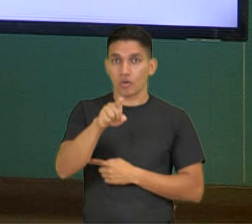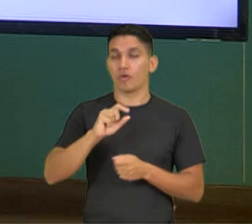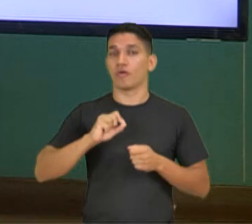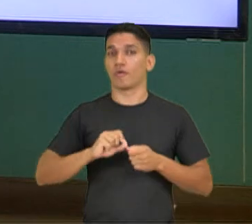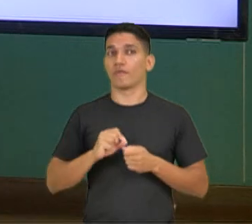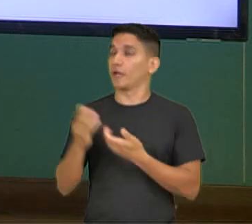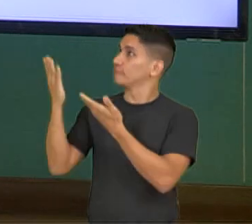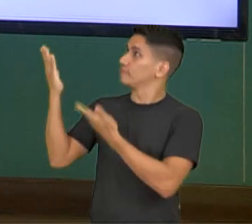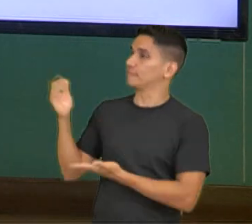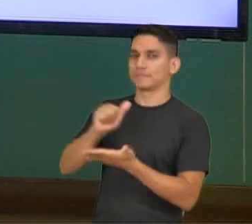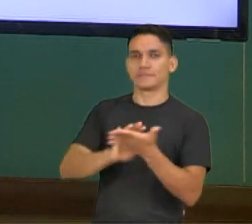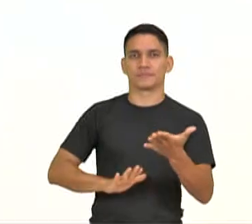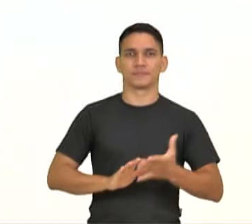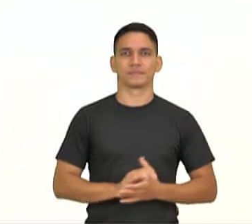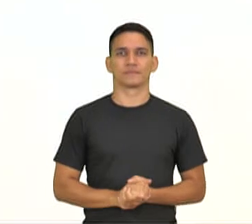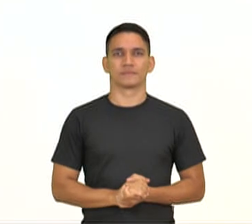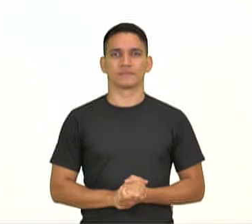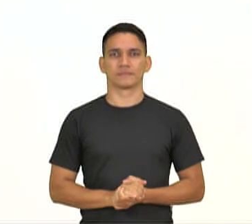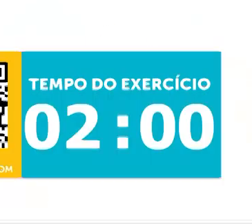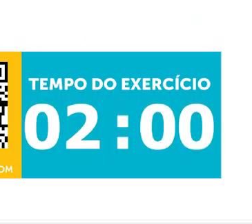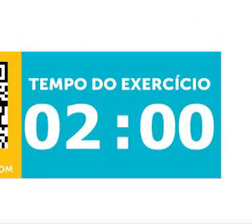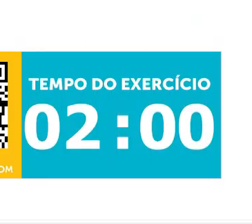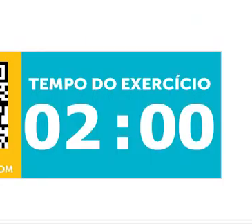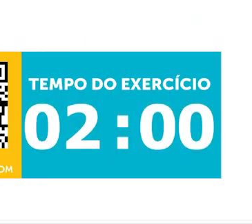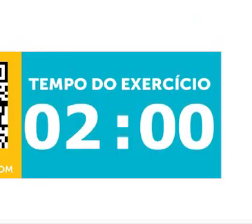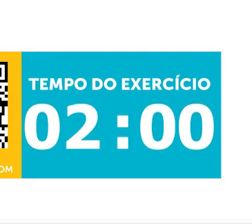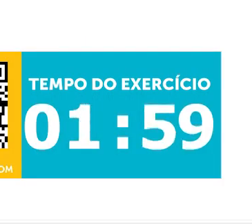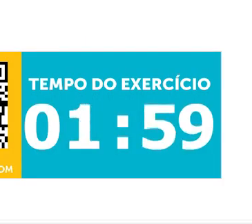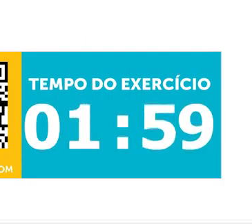você, essa atividade. Tempo.